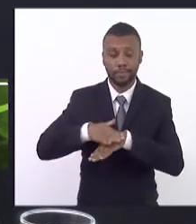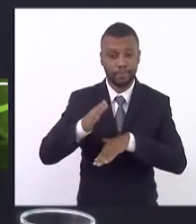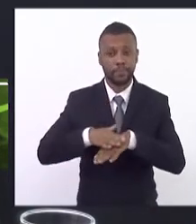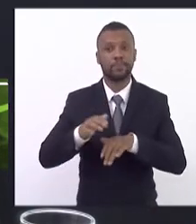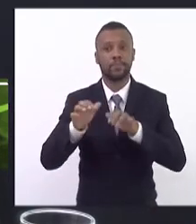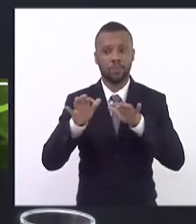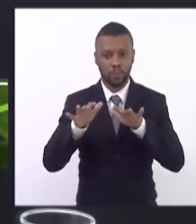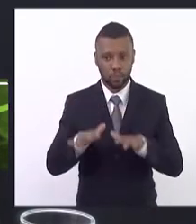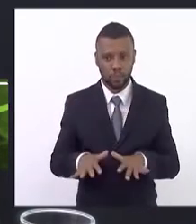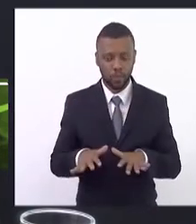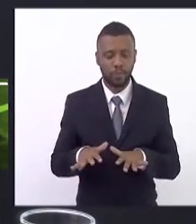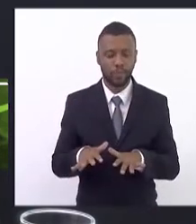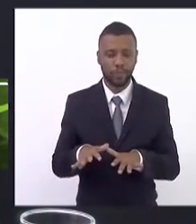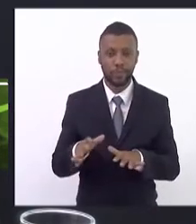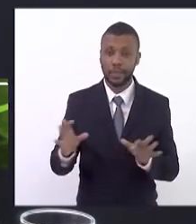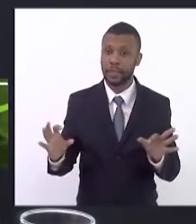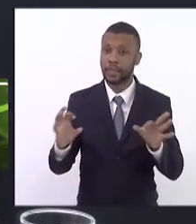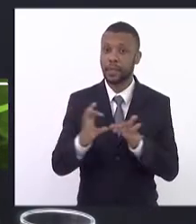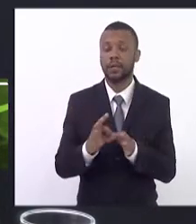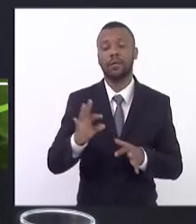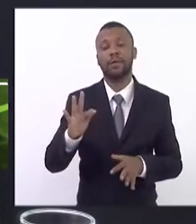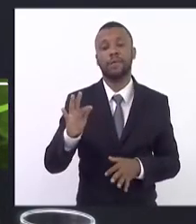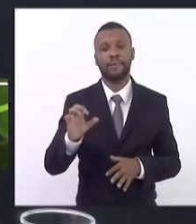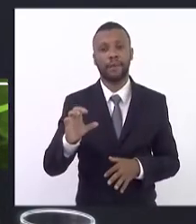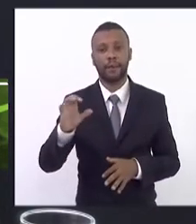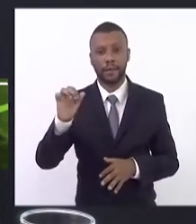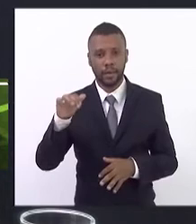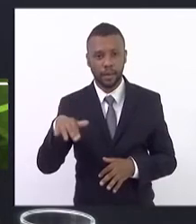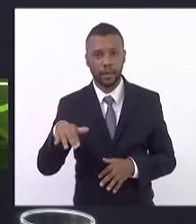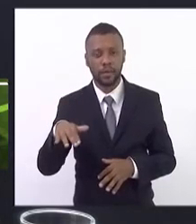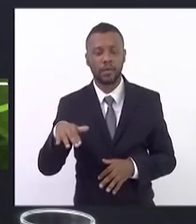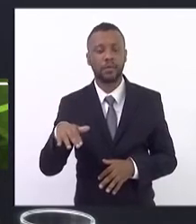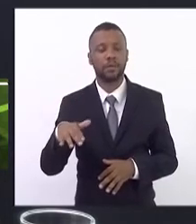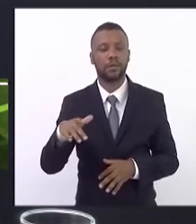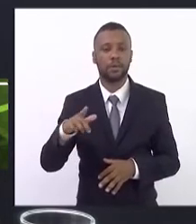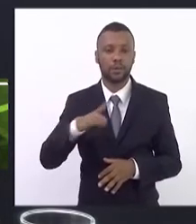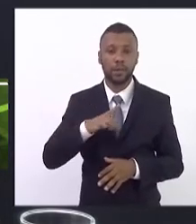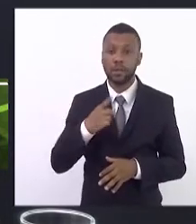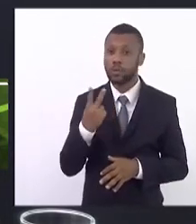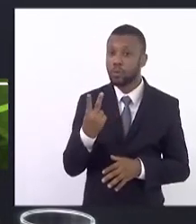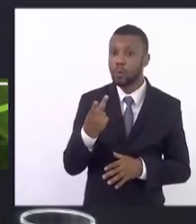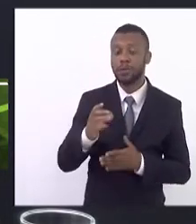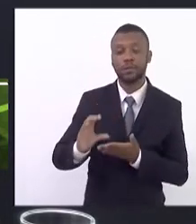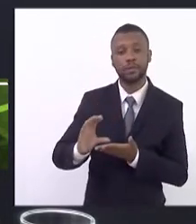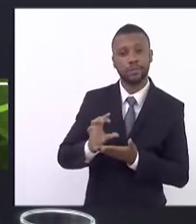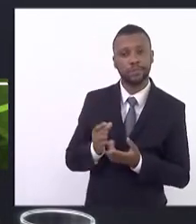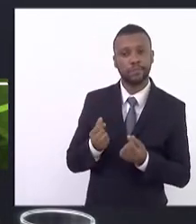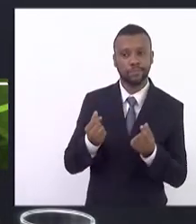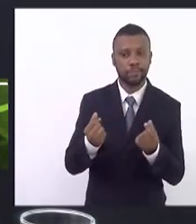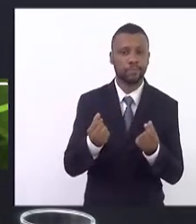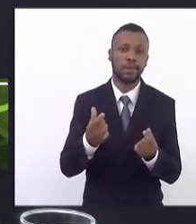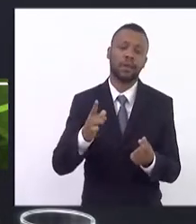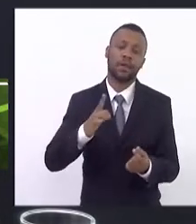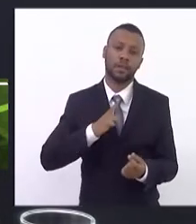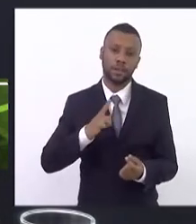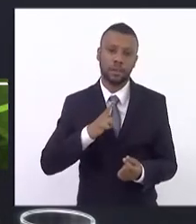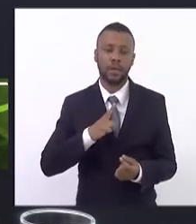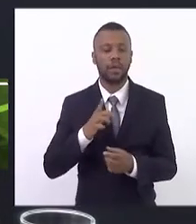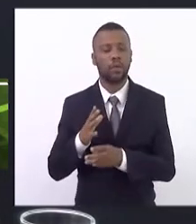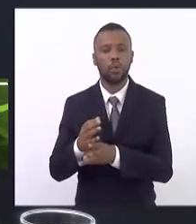foi apresentado ao FECAM, e foi apresentado ao FMA, então ele corre por dois recursos, ele tem ao